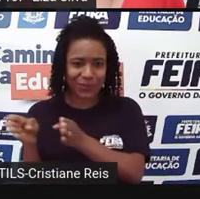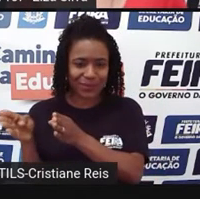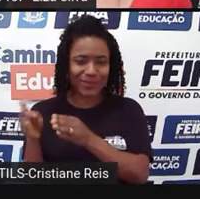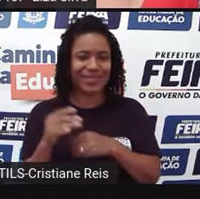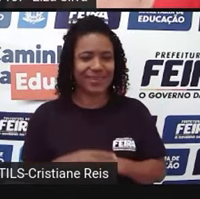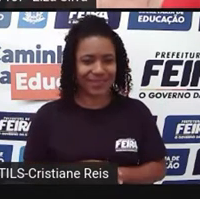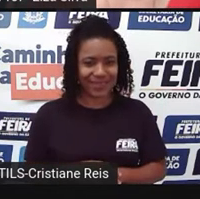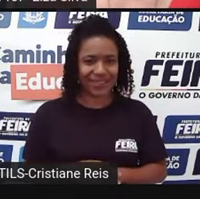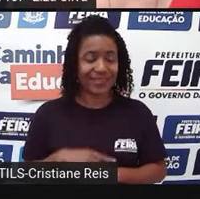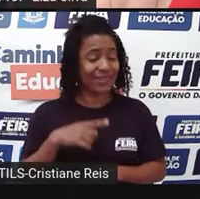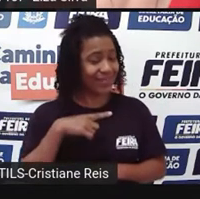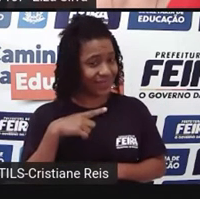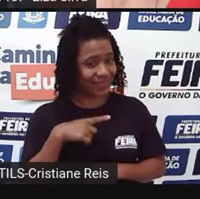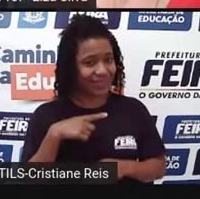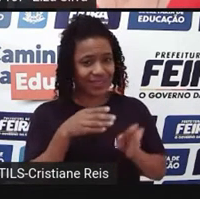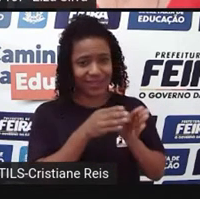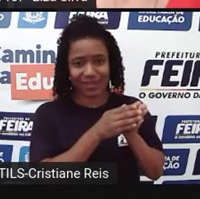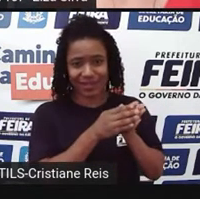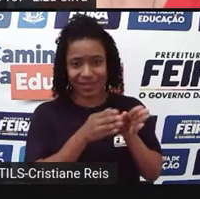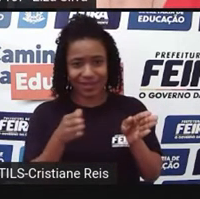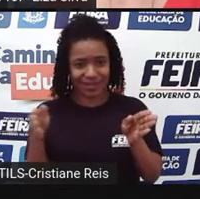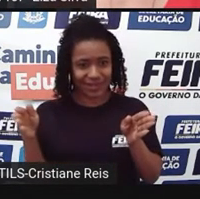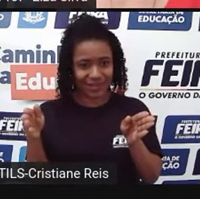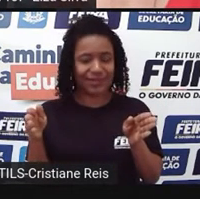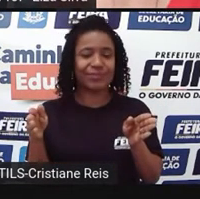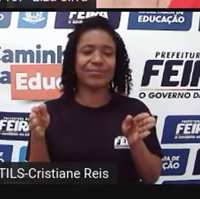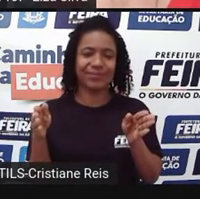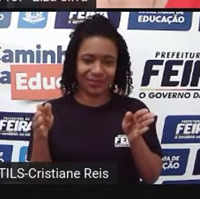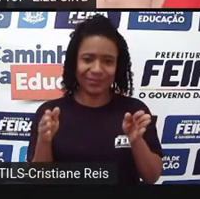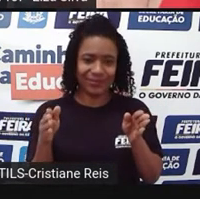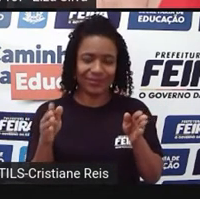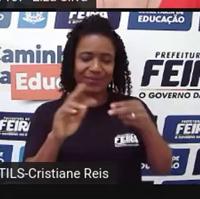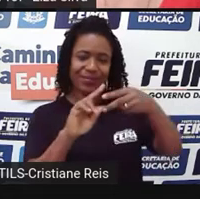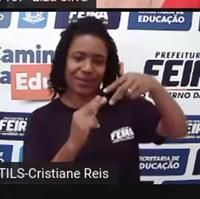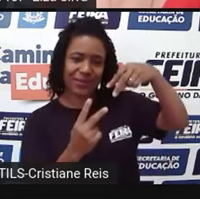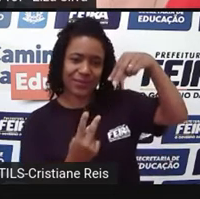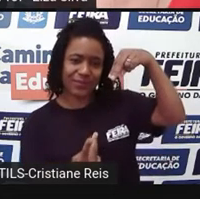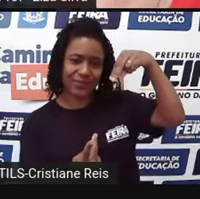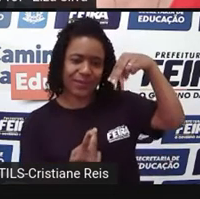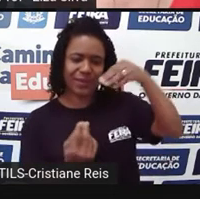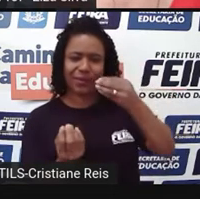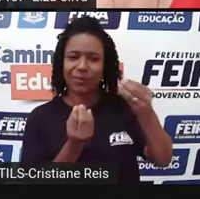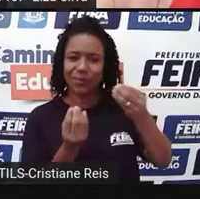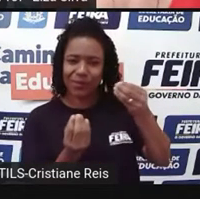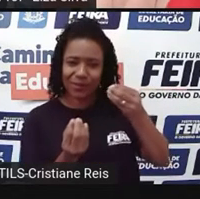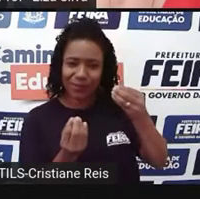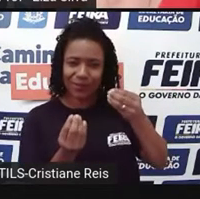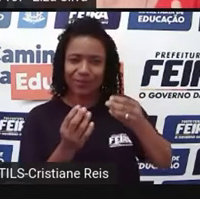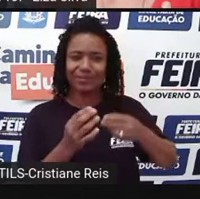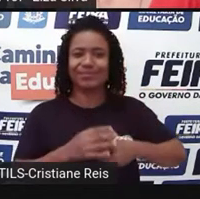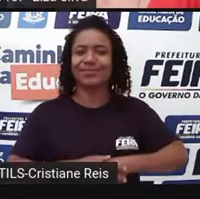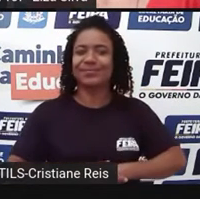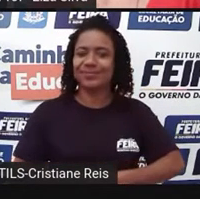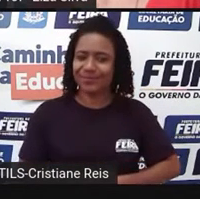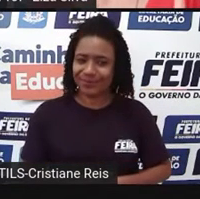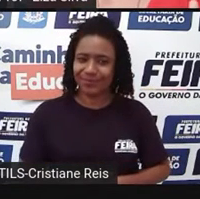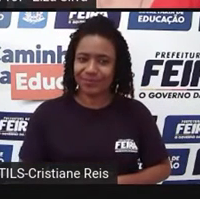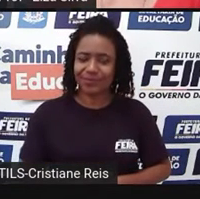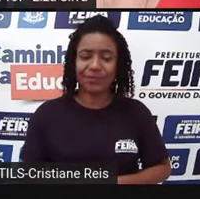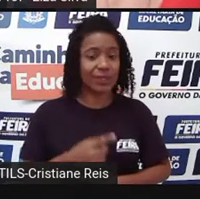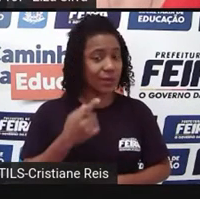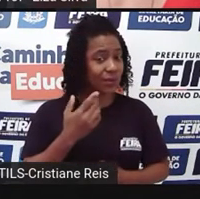tempo do Genoma Humano nós vemos que o vidro nos mostra que essa história começou